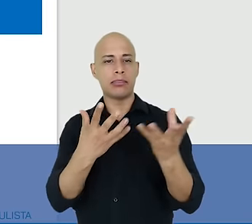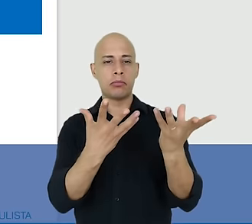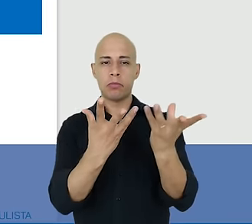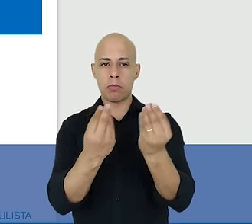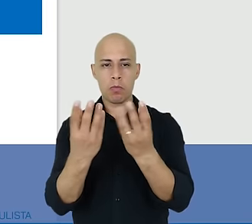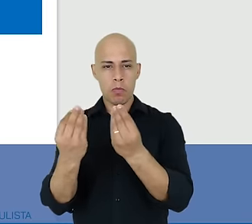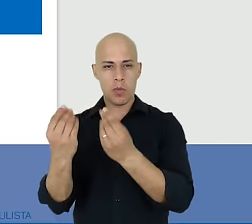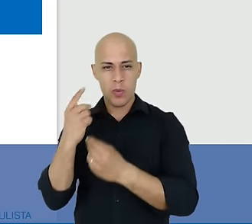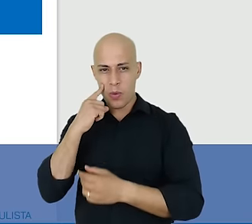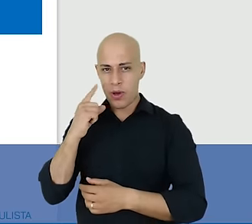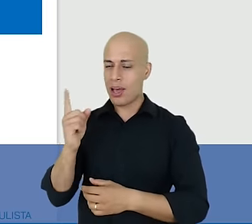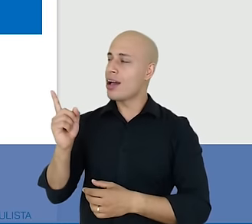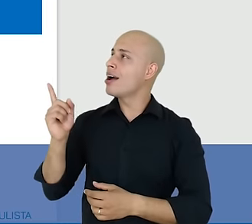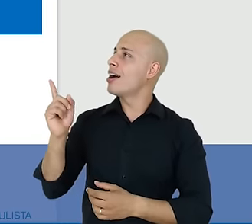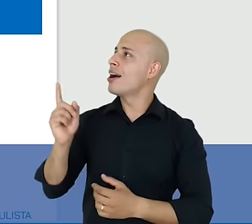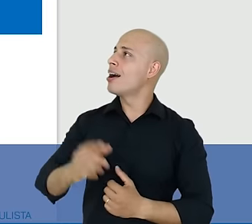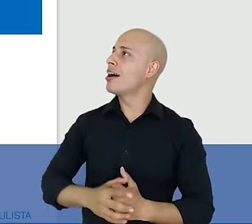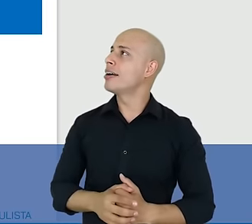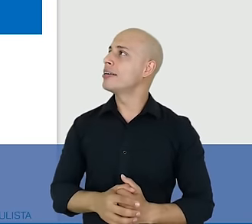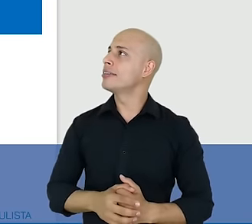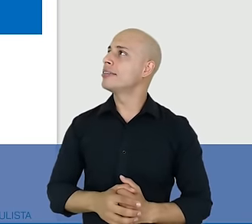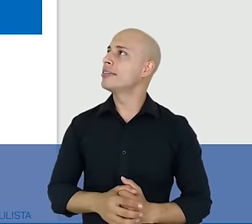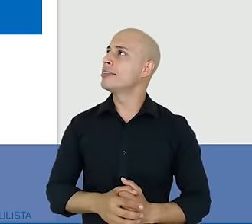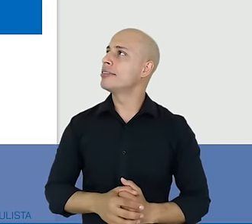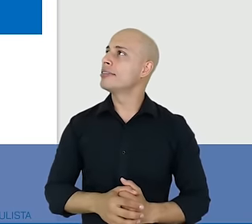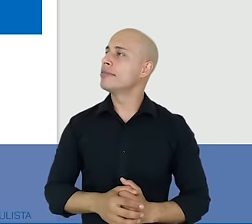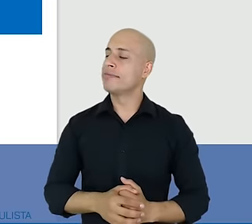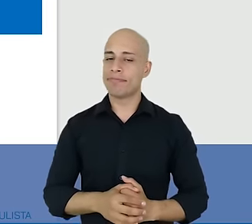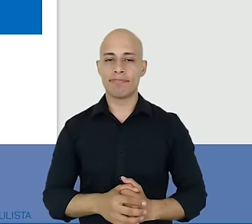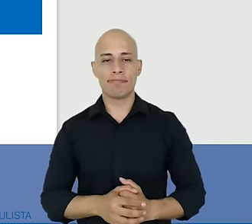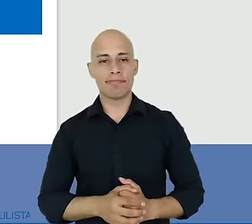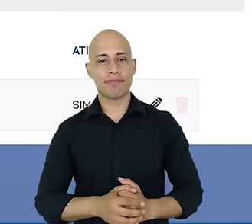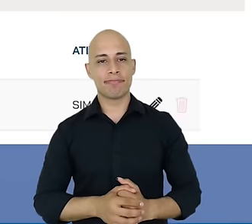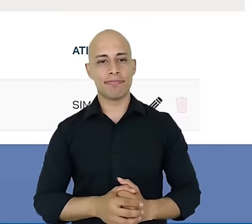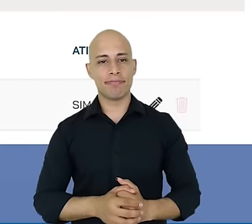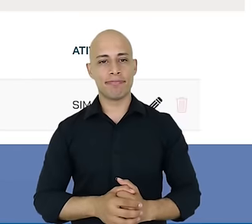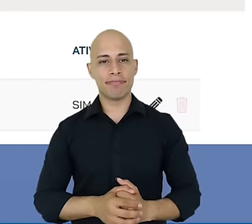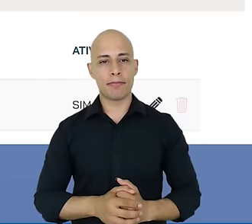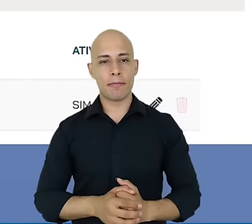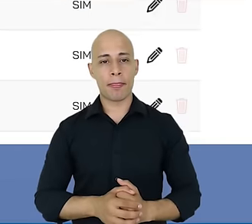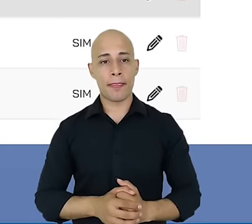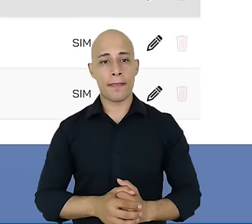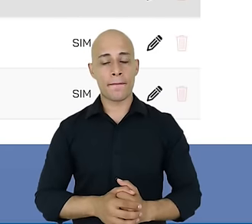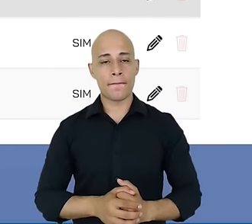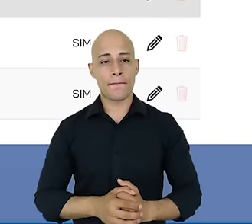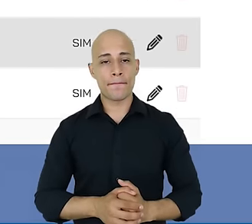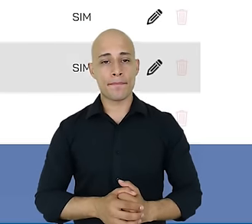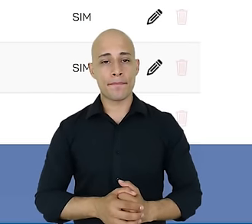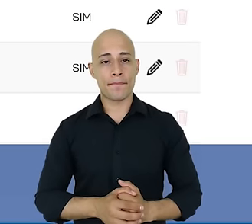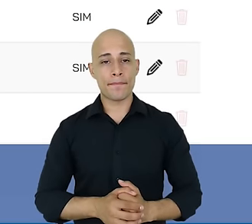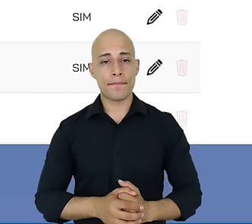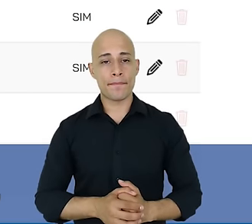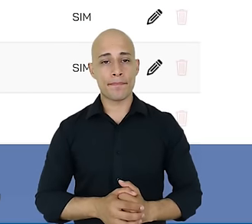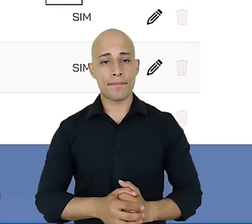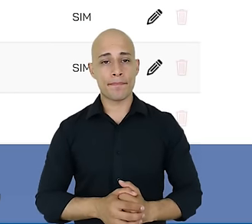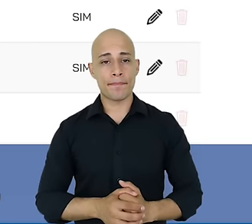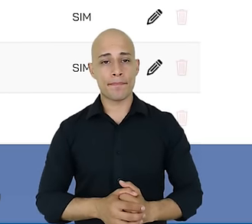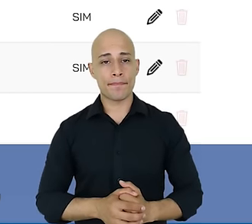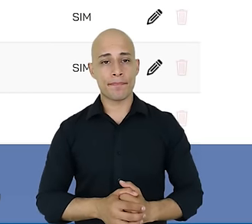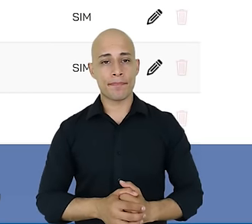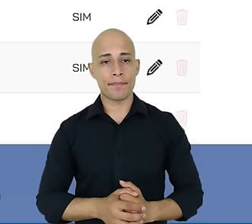Águas de Lindoia minha mãe adora ir lá em Águas de Lindoia aqui ó